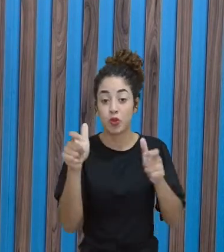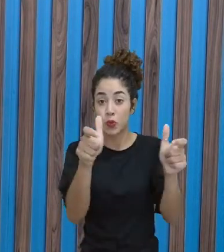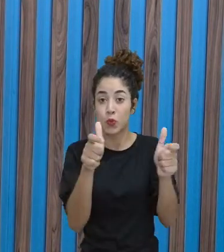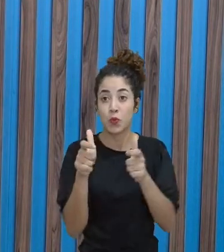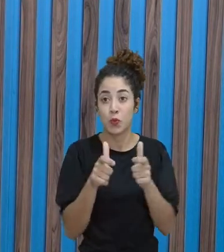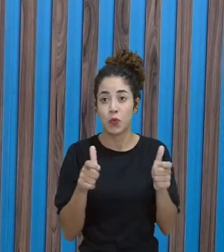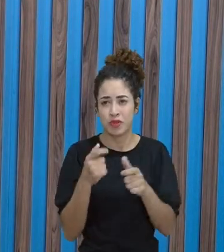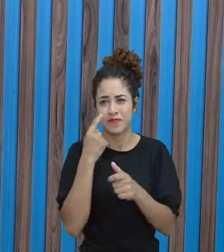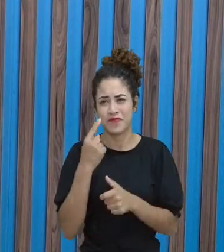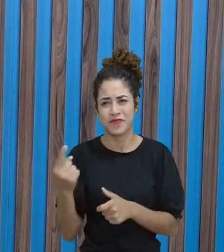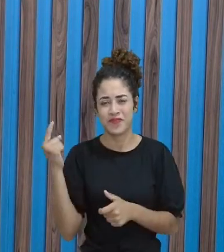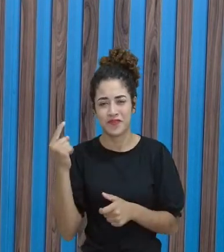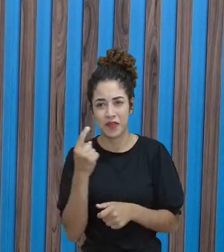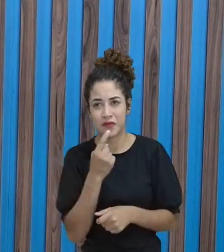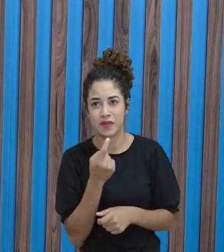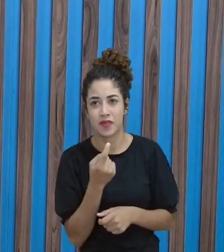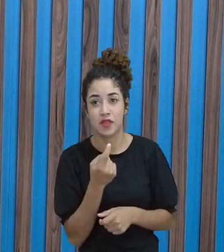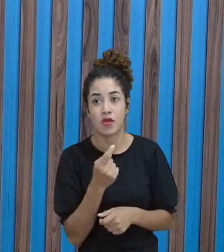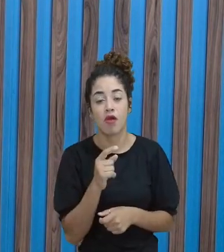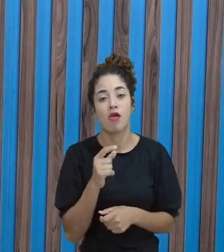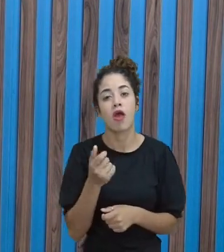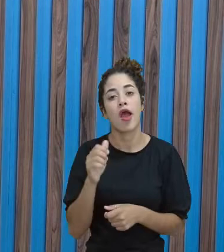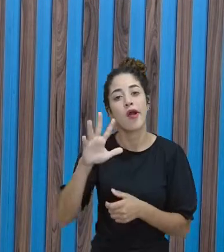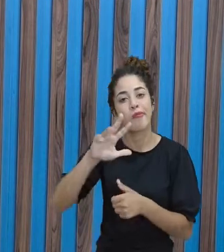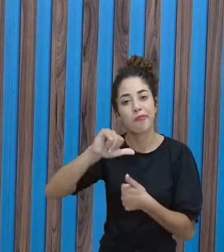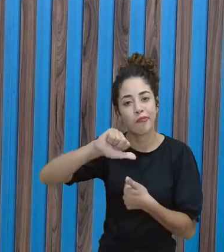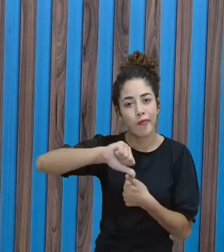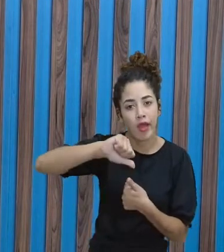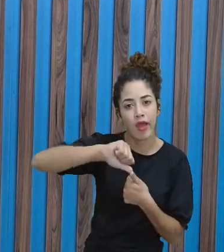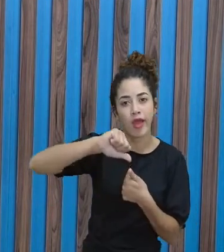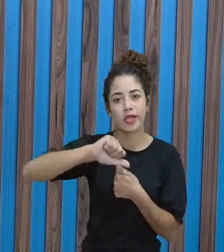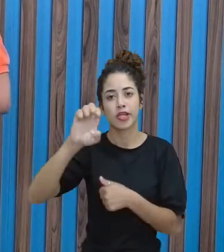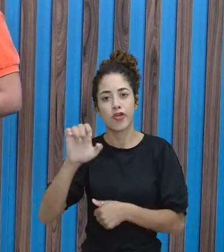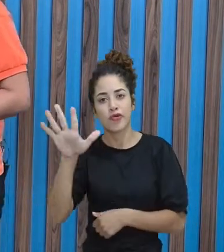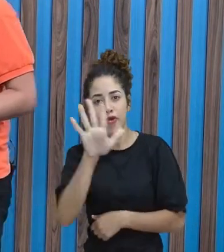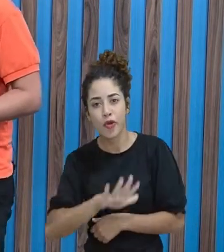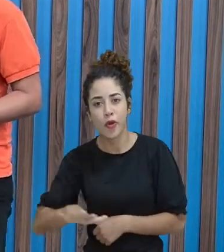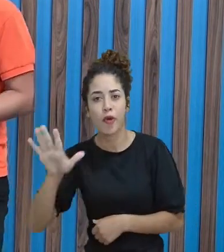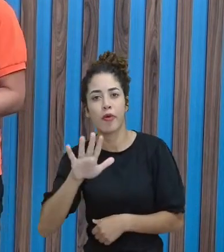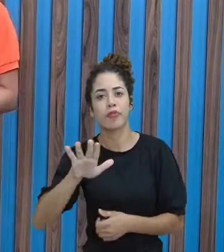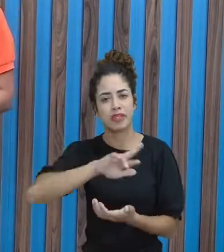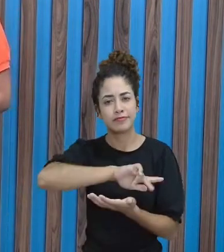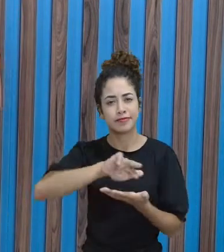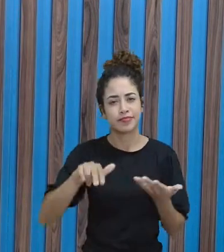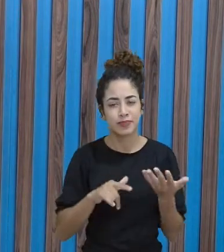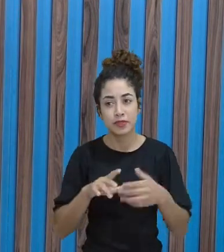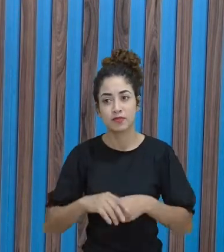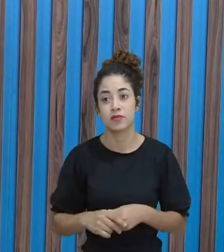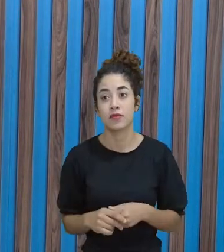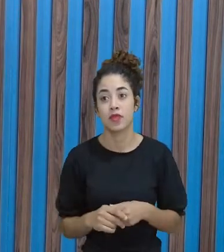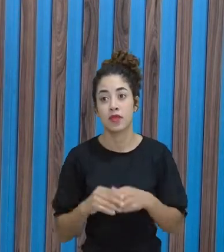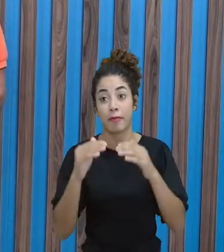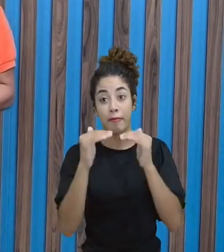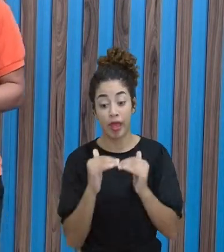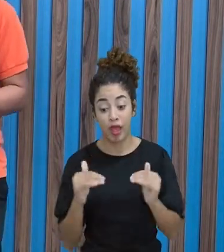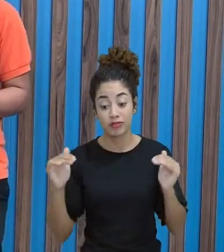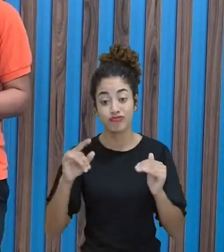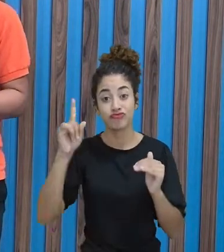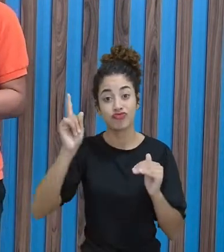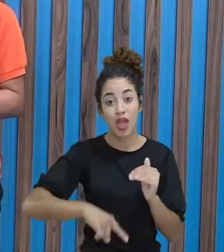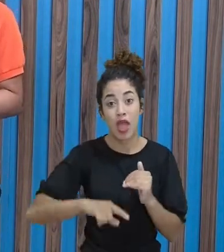vocês saberem, aqui está a América do Sul, as Américas, a Europa, a Ásia e a Oceania, tá? E aqui embaixo a nossa